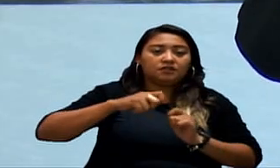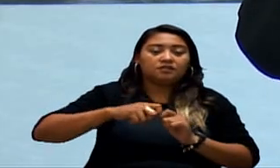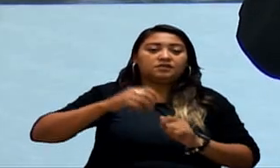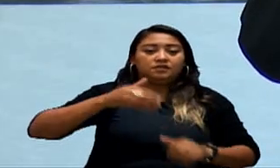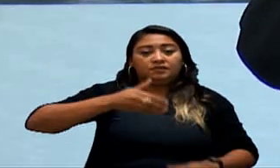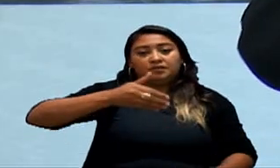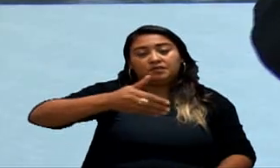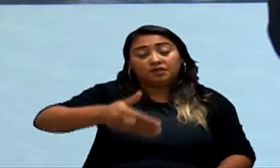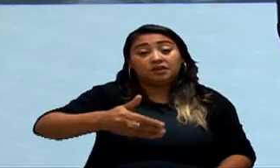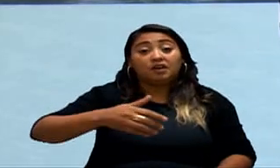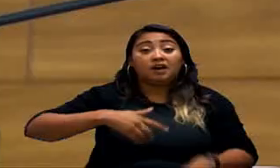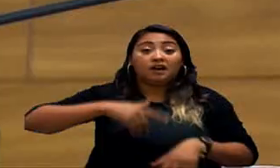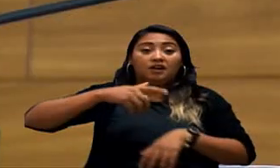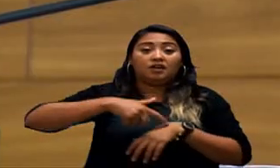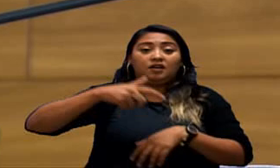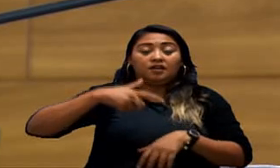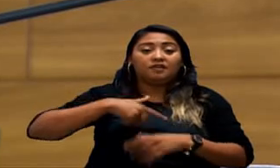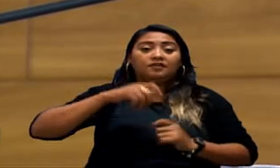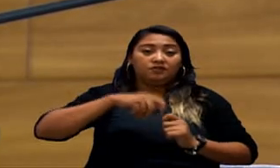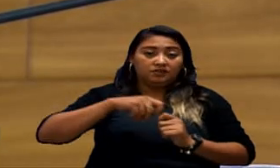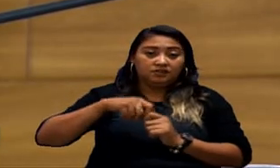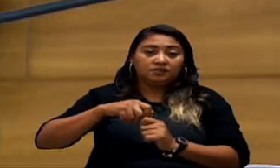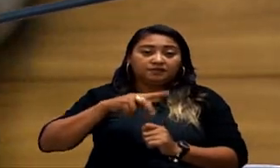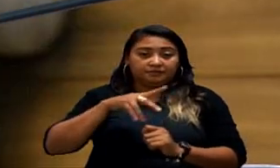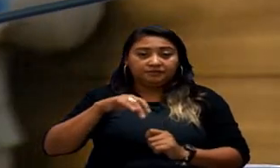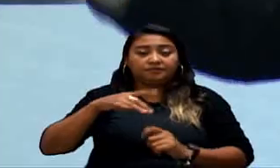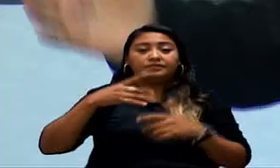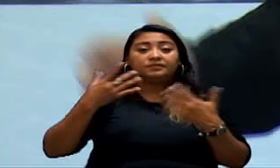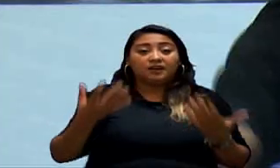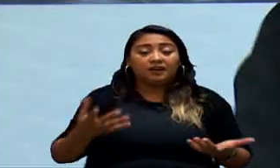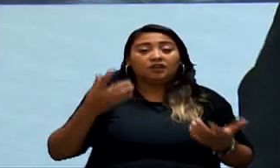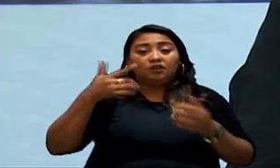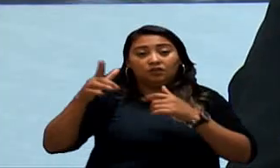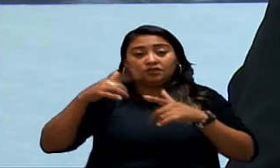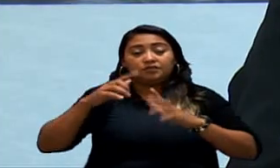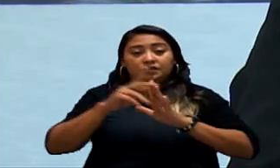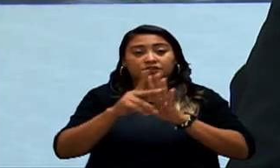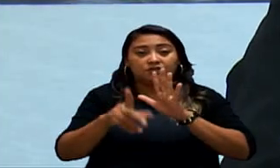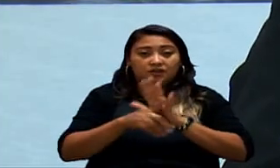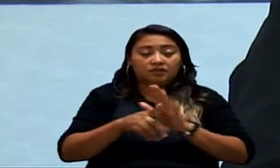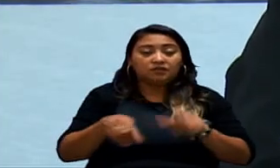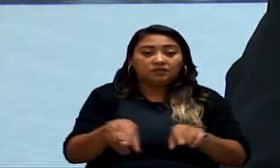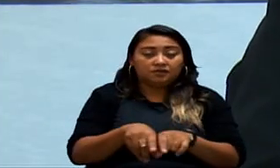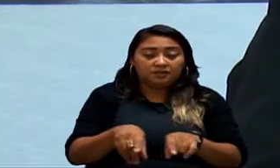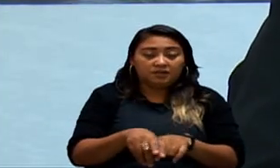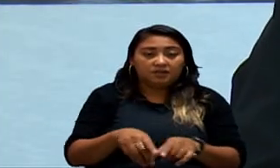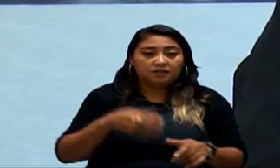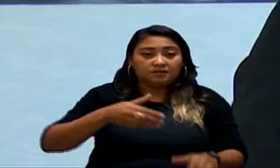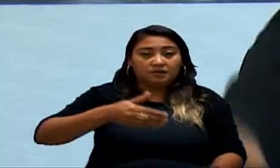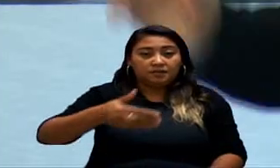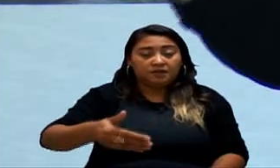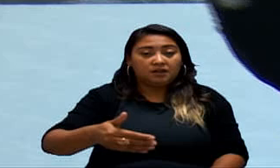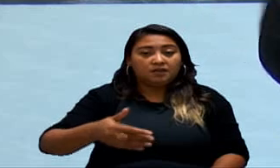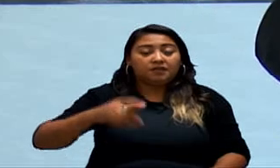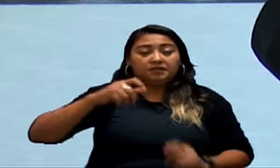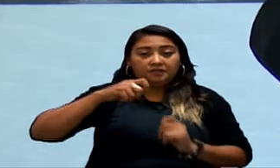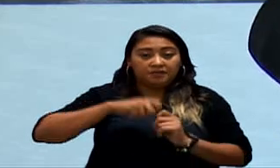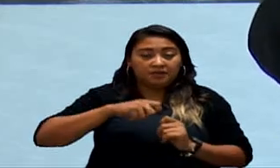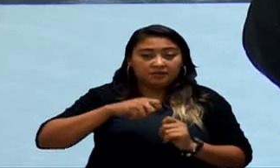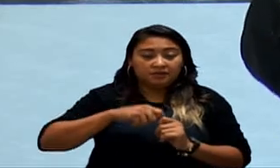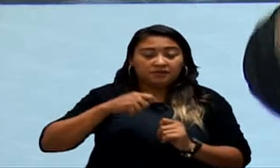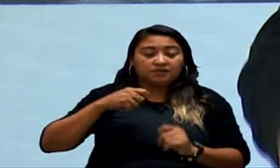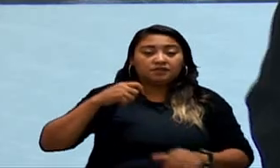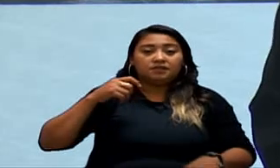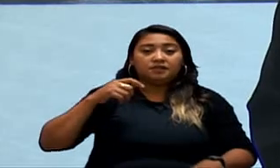até. Daí teve uma hora que eu falei, não, vamos lá, vou fazer. E tem outros projetos também que é em andamento. Daí eu fiz, mas quando eu fiz,